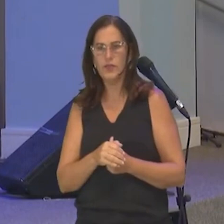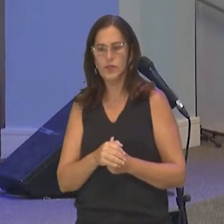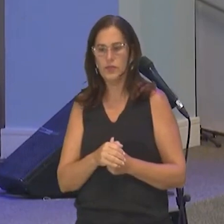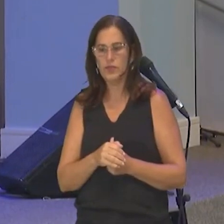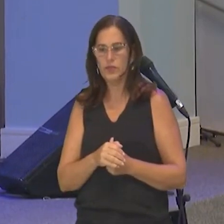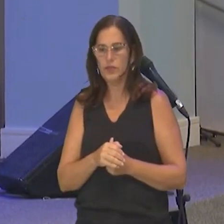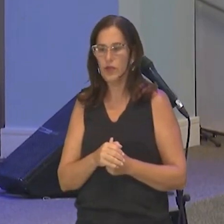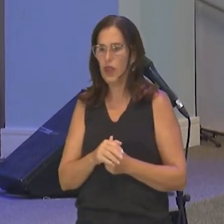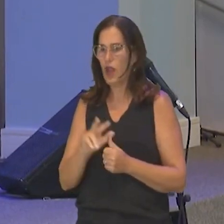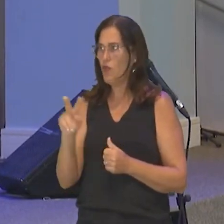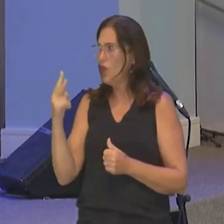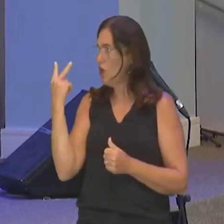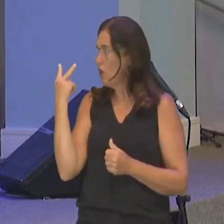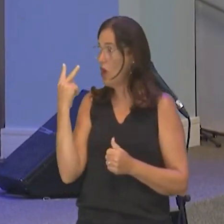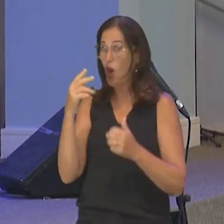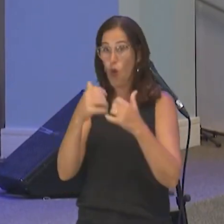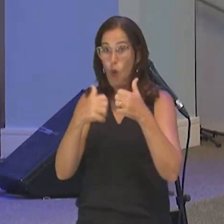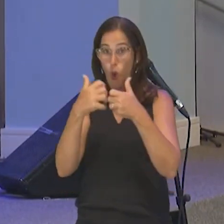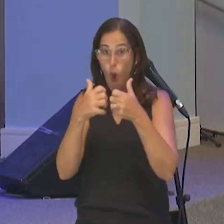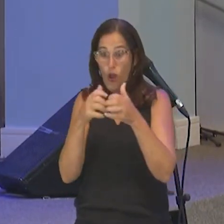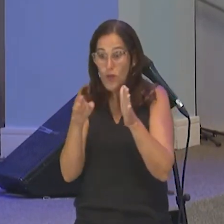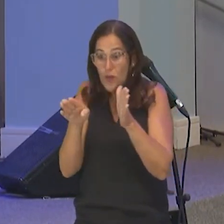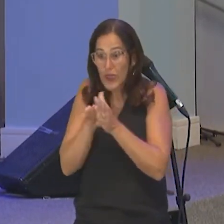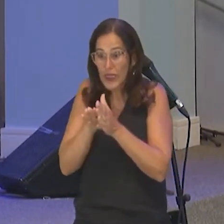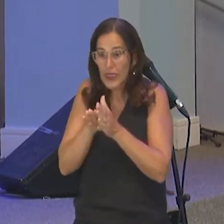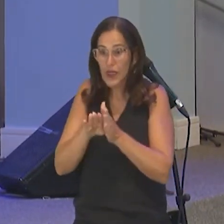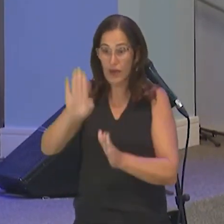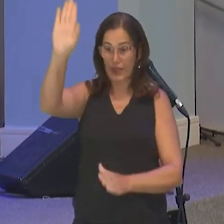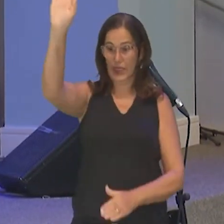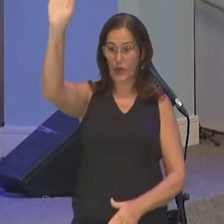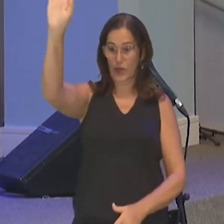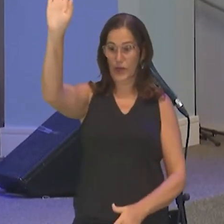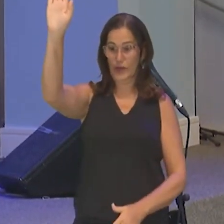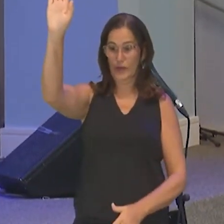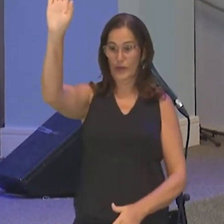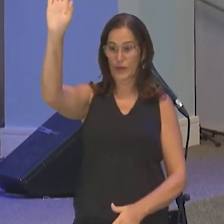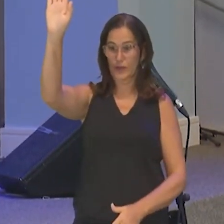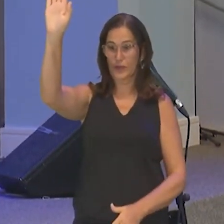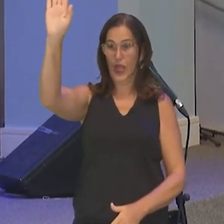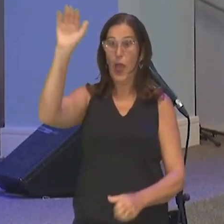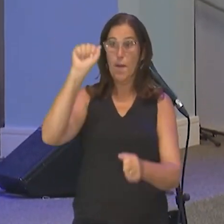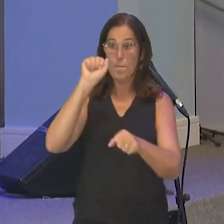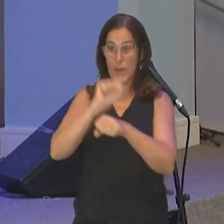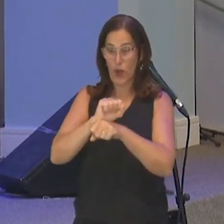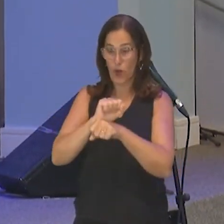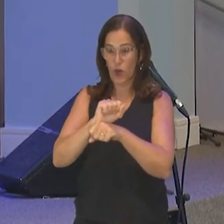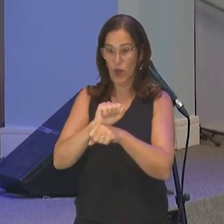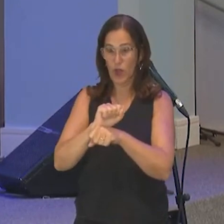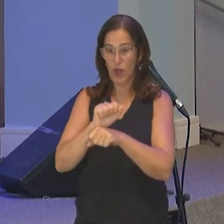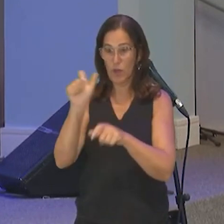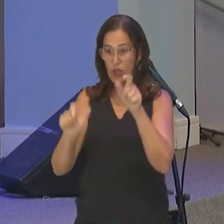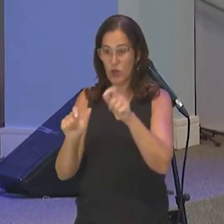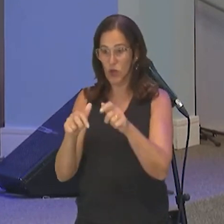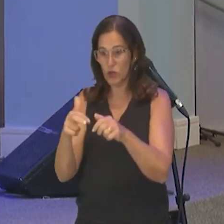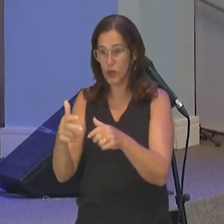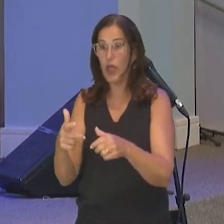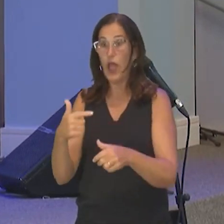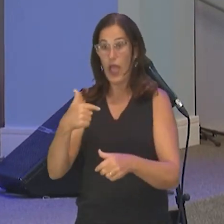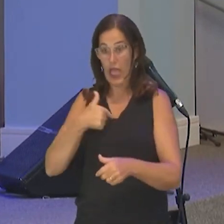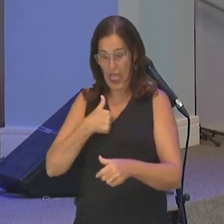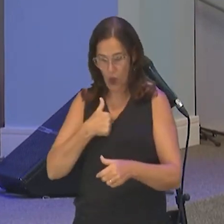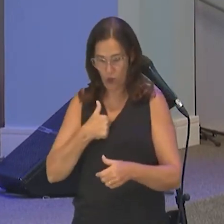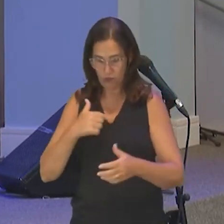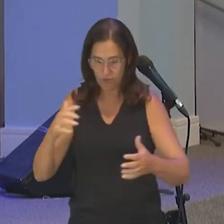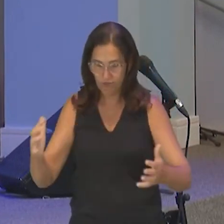E ela olhou para trás e disse: o meu ônibus está se aproximando. E ela estendeu a mão. O ônibus parou, algumas pessoas começaram a entrar. E eu,